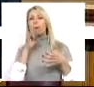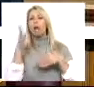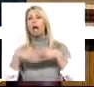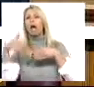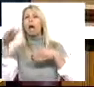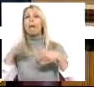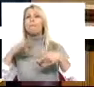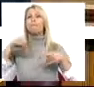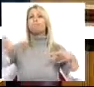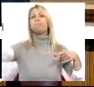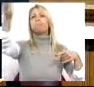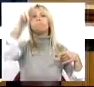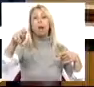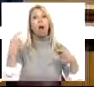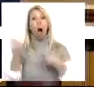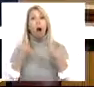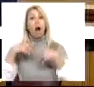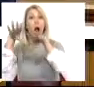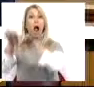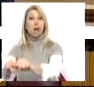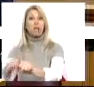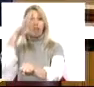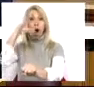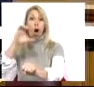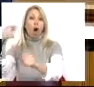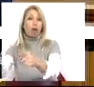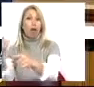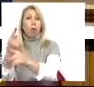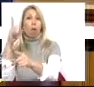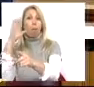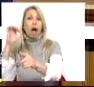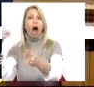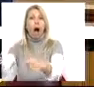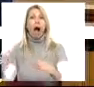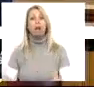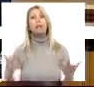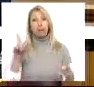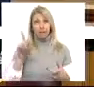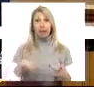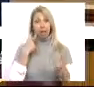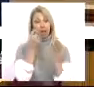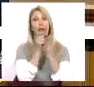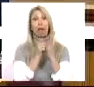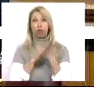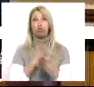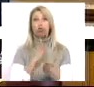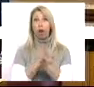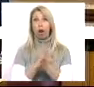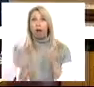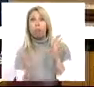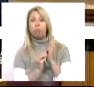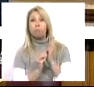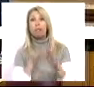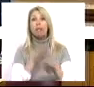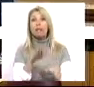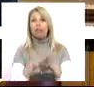até com reservas de estadia. Também o calendário escolar está feito de maneira a contemplar a terça-feira de Carnaval como um feriado e é